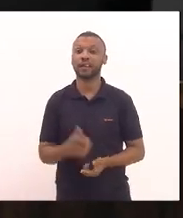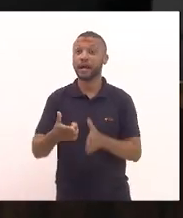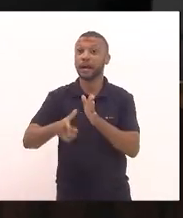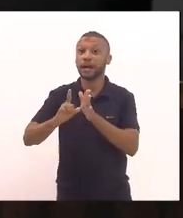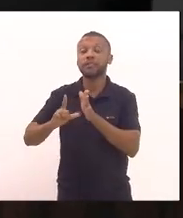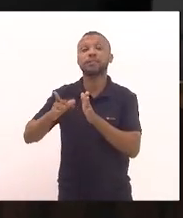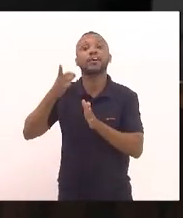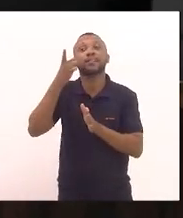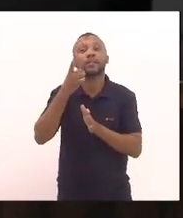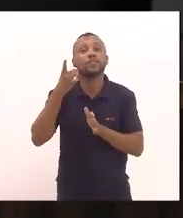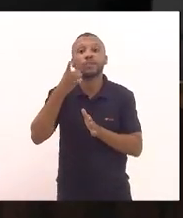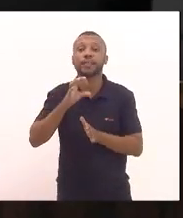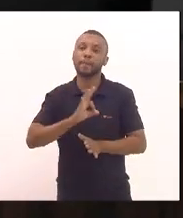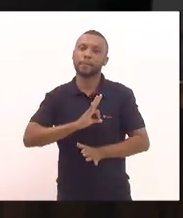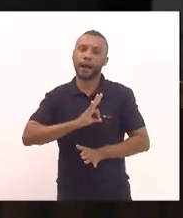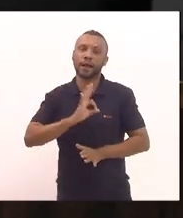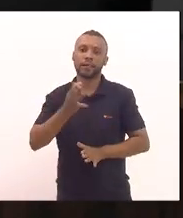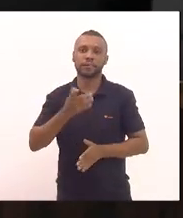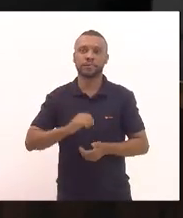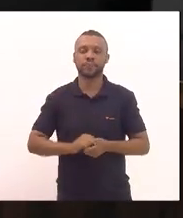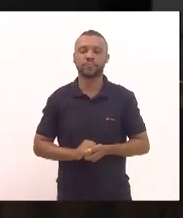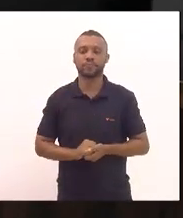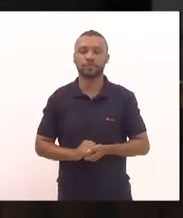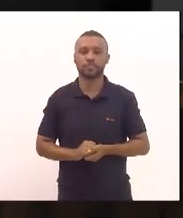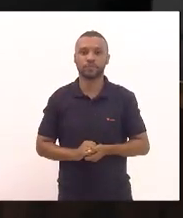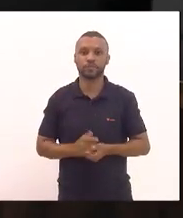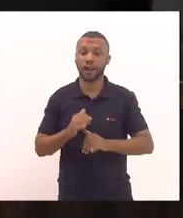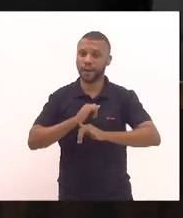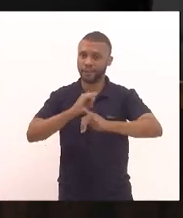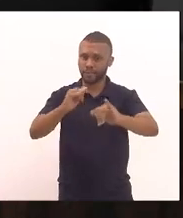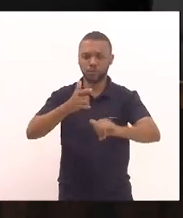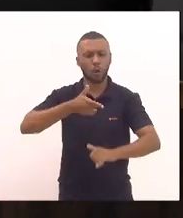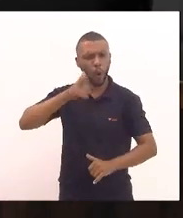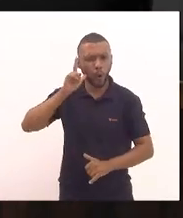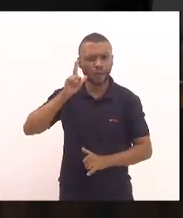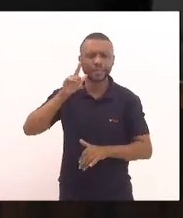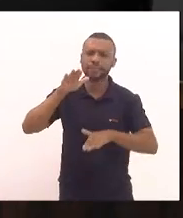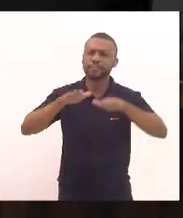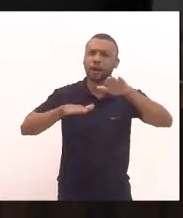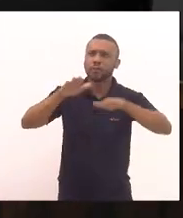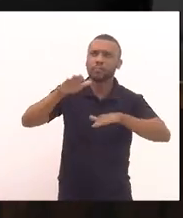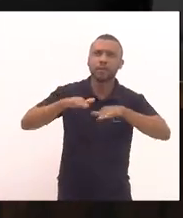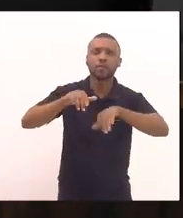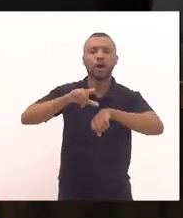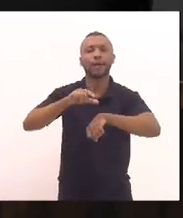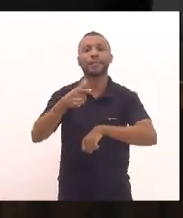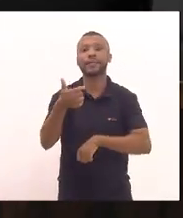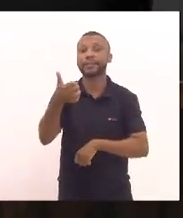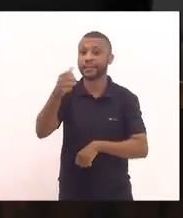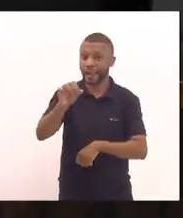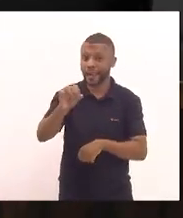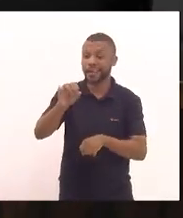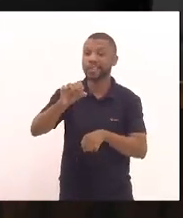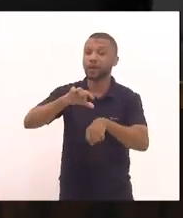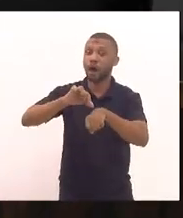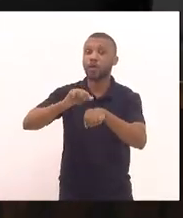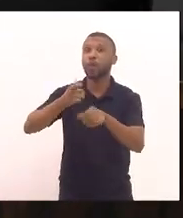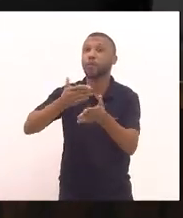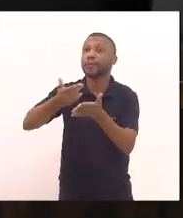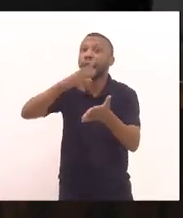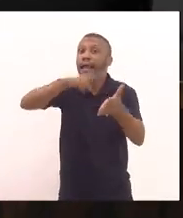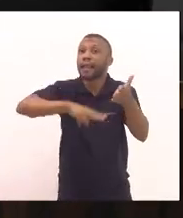deputada Marta, eu ontem era volta de 22 horas, eu comecei a ler as notícias, porque não deu